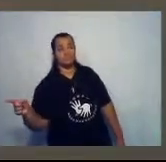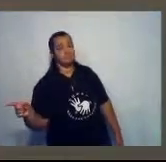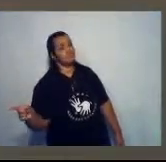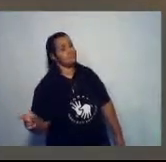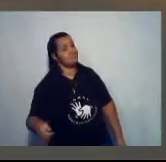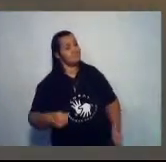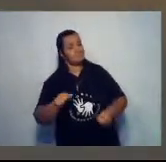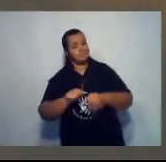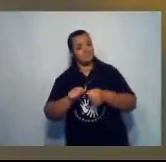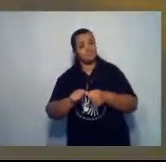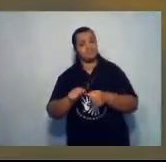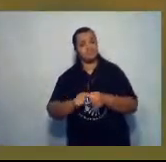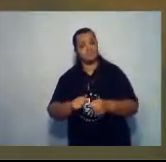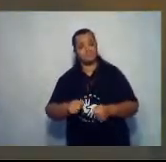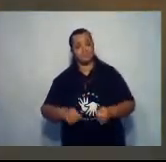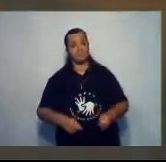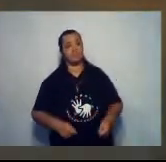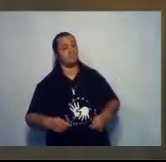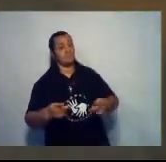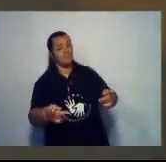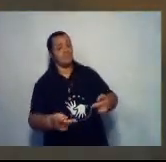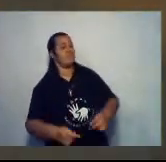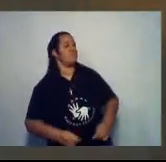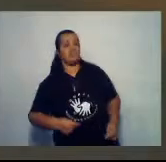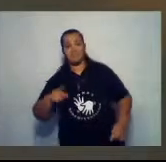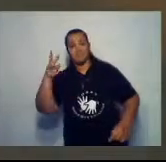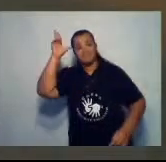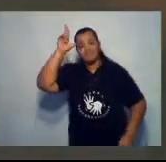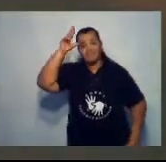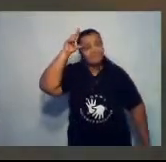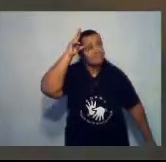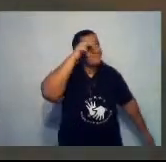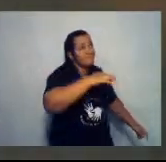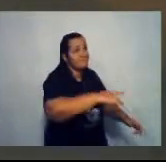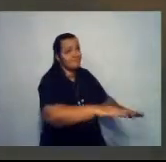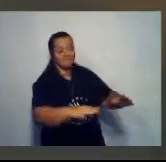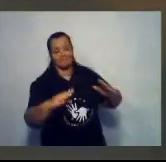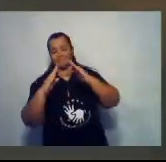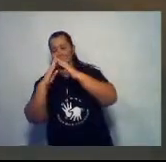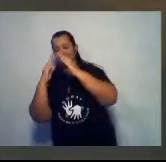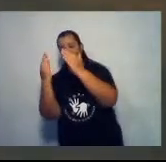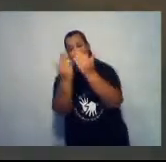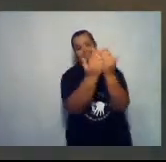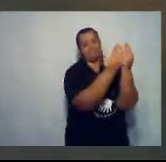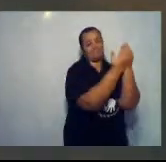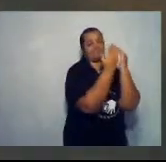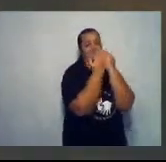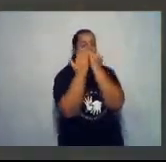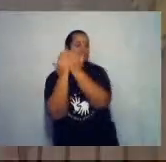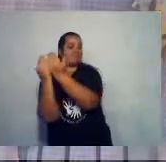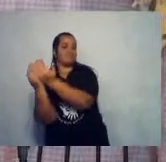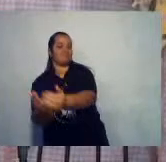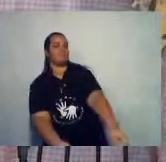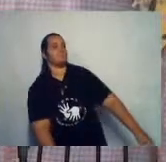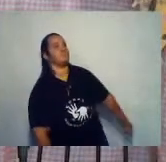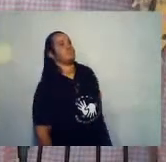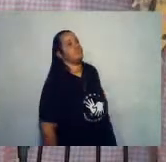Ela me fez vender meu gado pra morar num condomínio